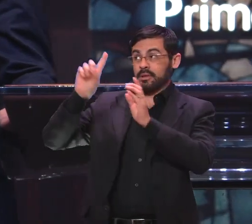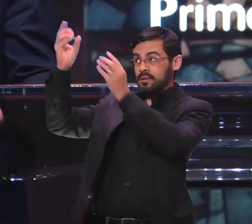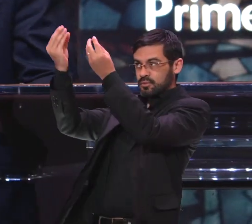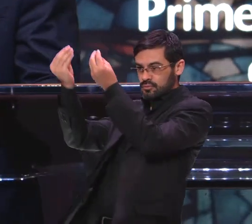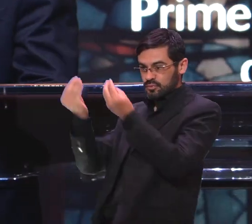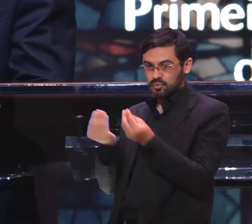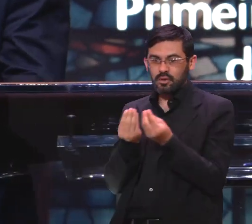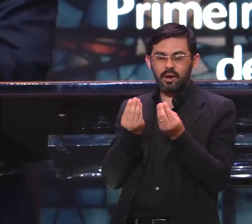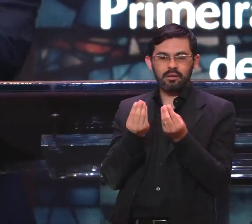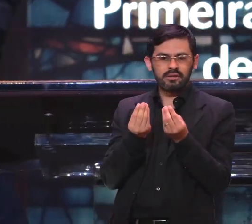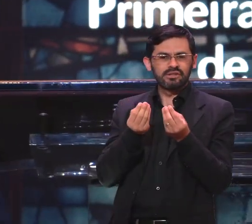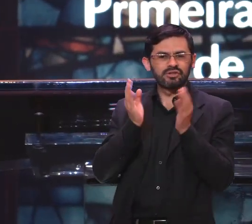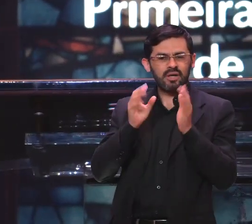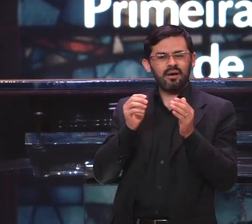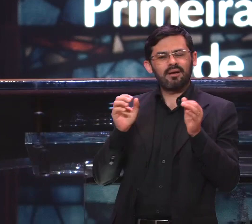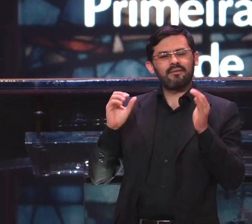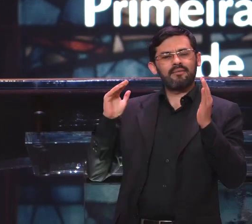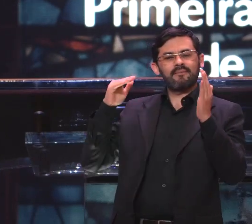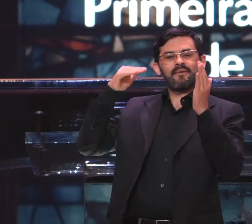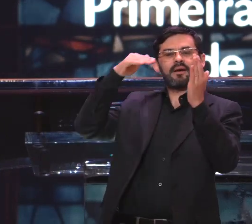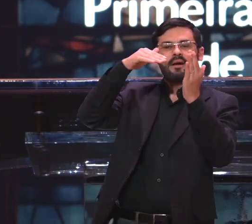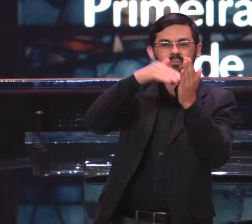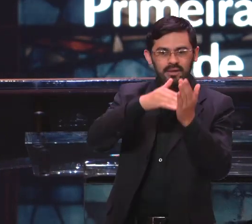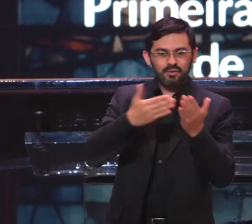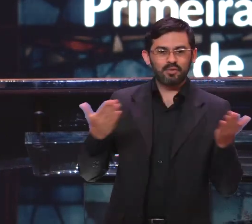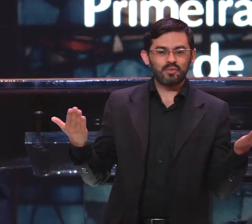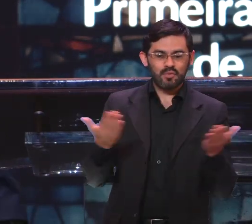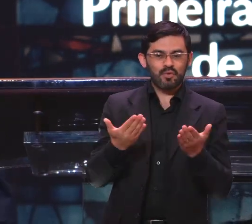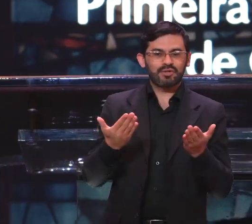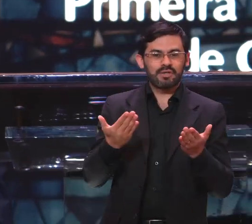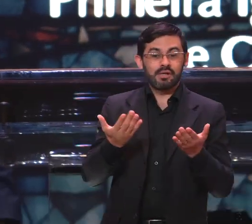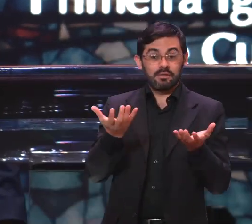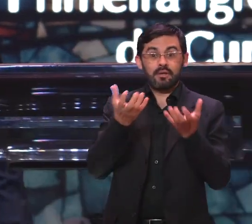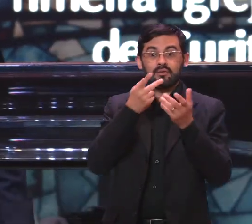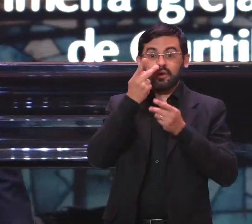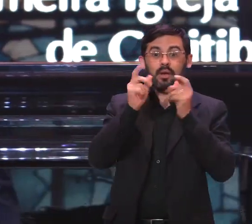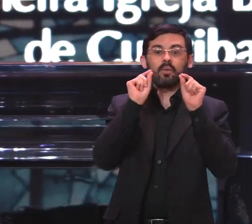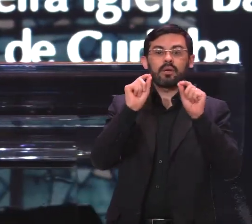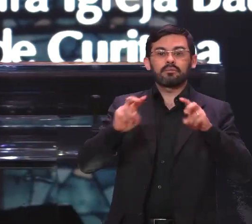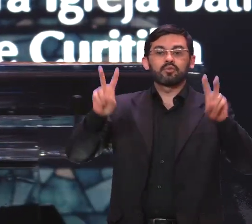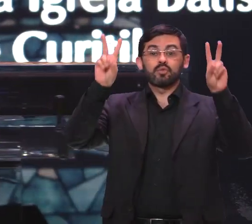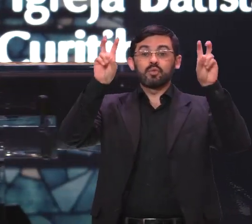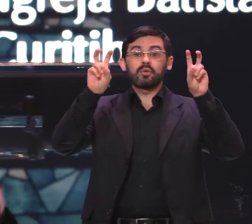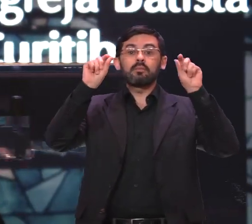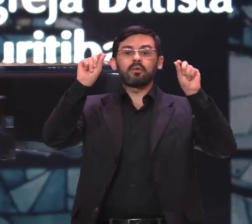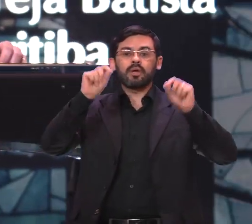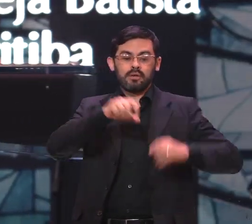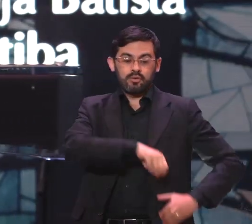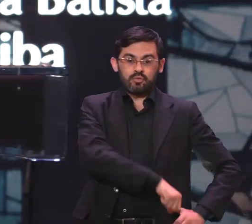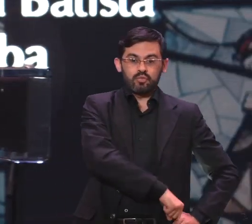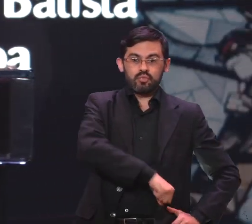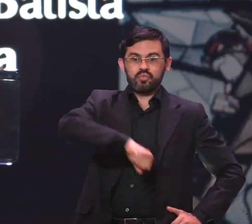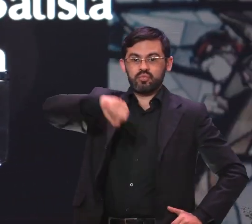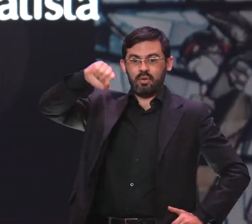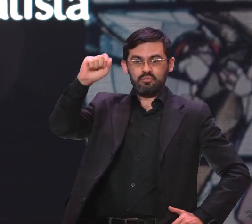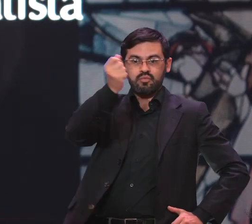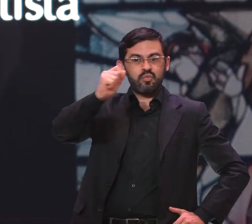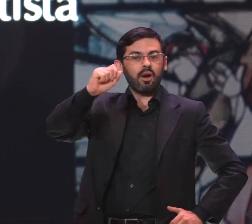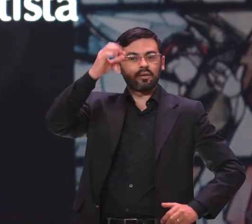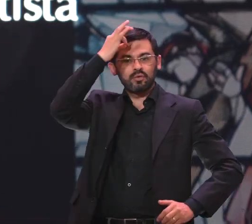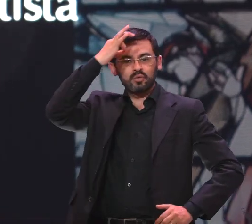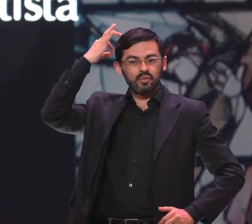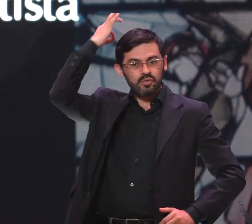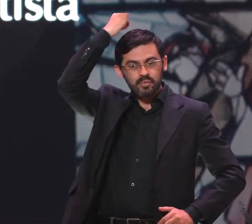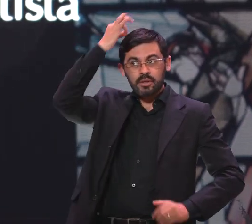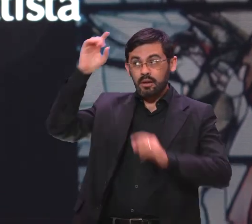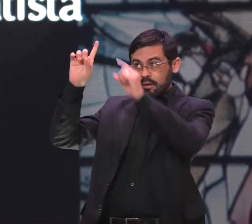Deus. E já estamos na última arma. Hoje eu quero falar sobre a espada do Espírito,